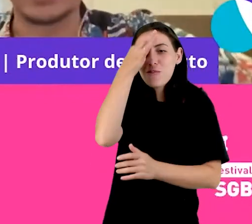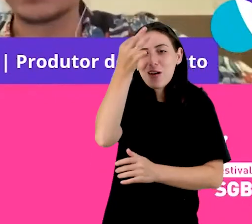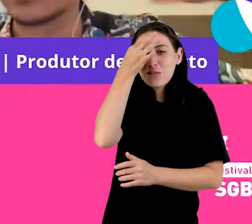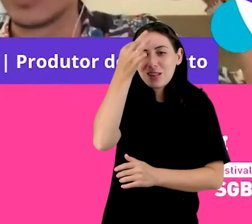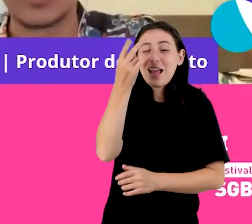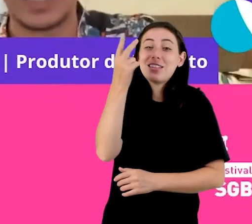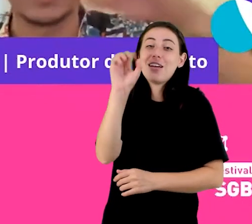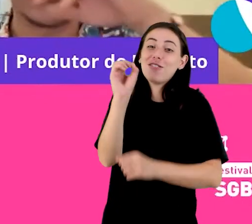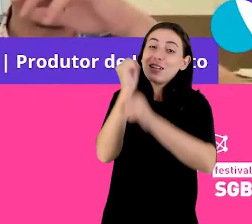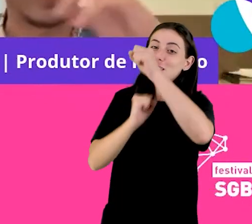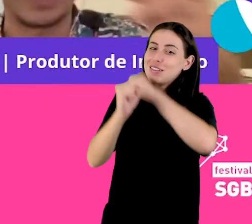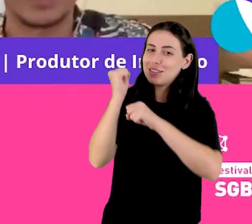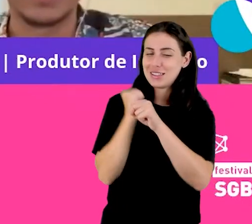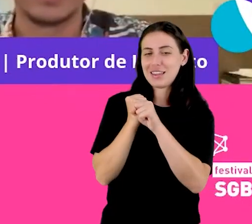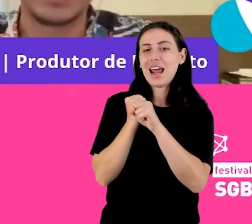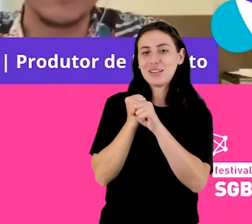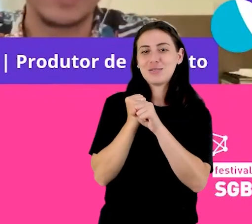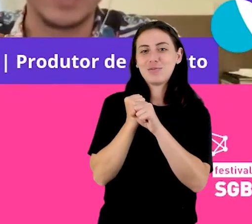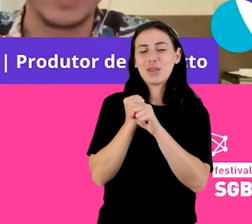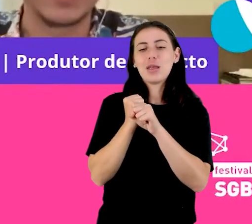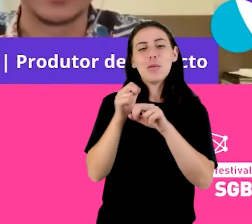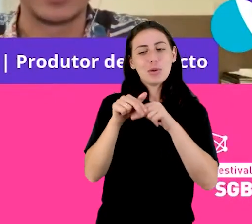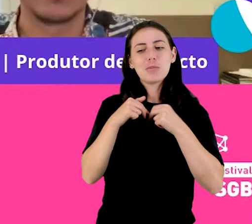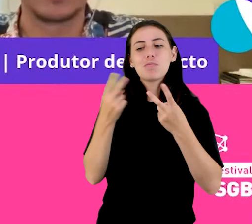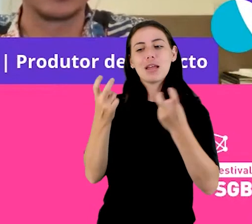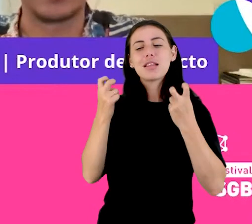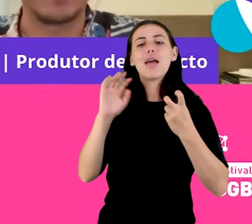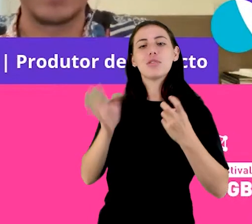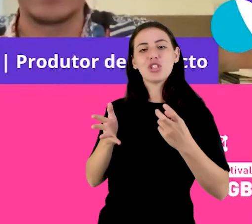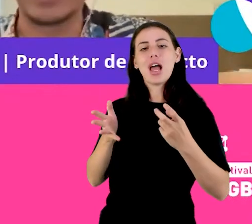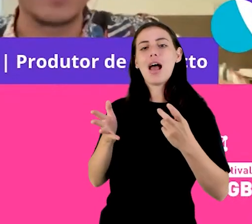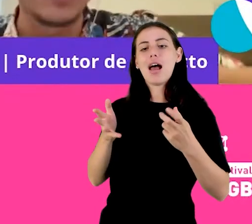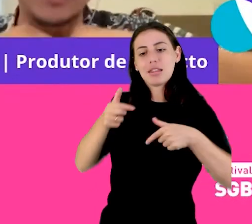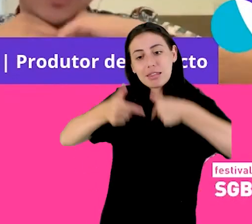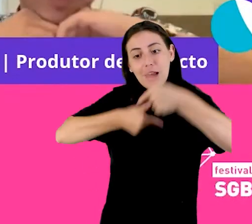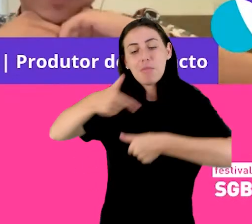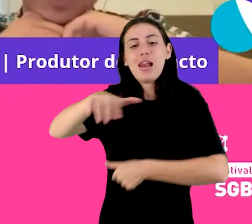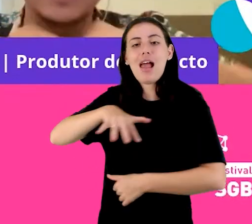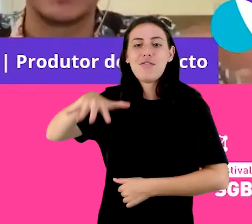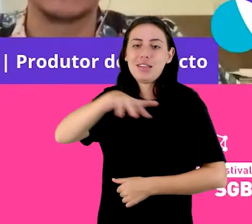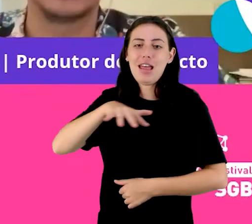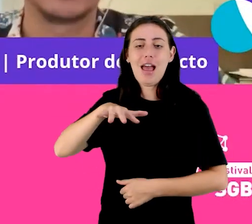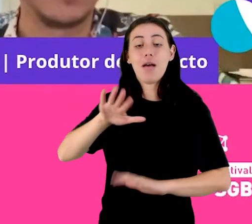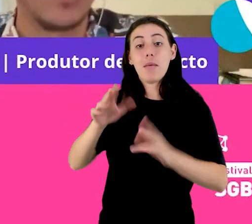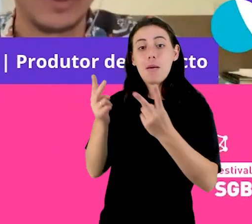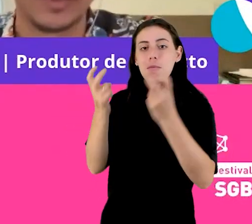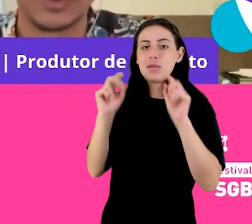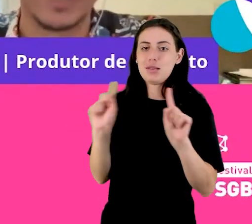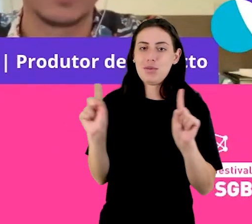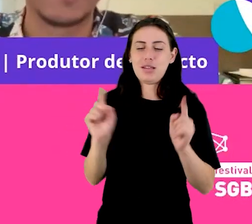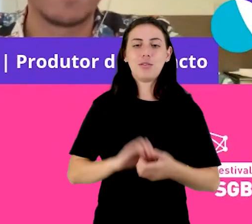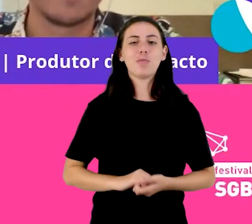para bibliotecas de muitos lugares. Naquela época tinha DVD, né? A gente conseguiu um patrocínio para imprimir DVDs e mandou para bibliotecas do Brasil inteiro. Eram